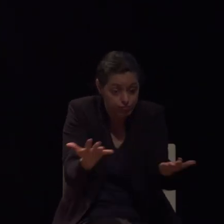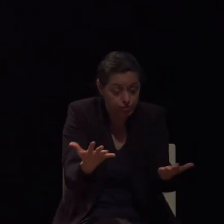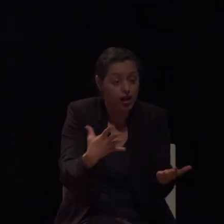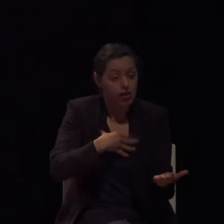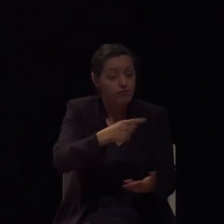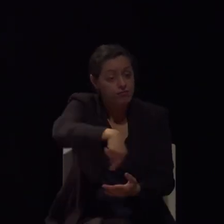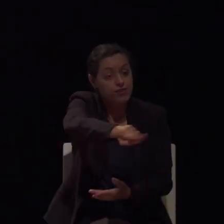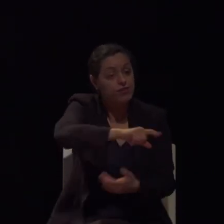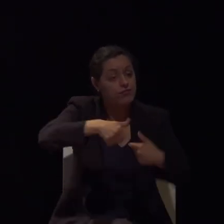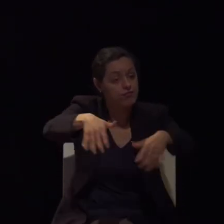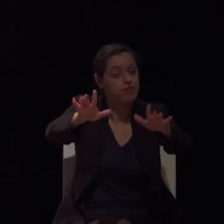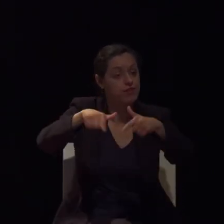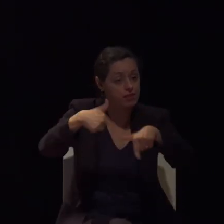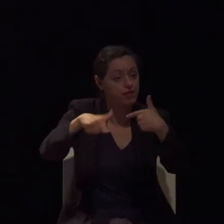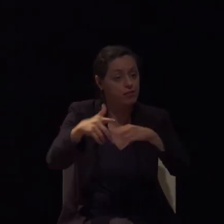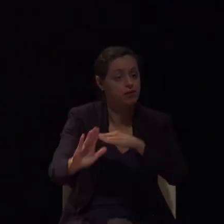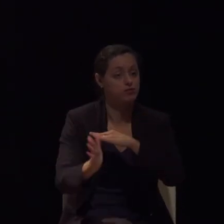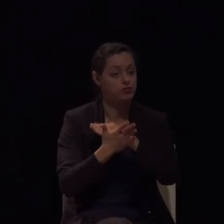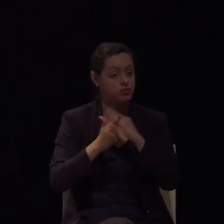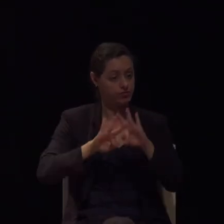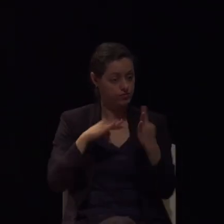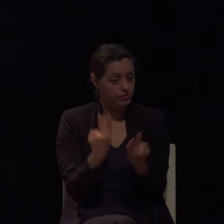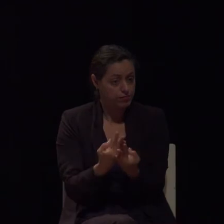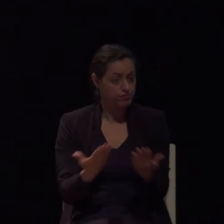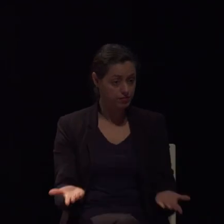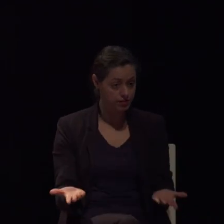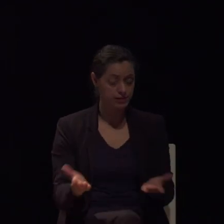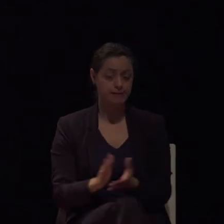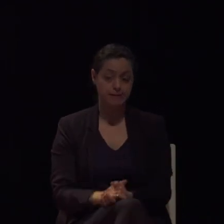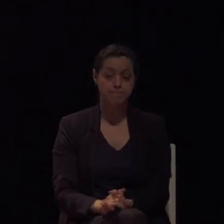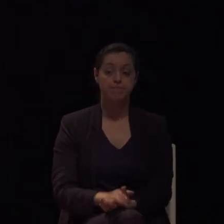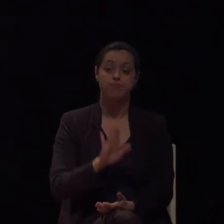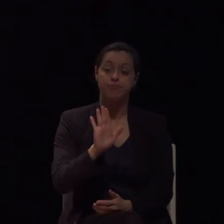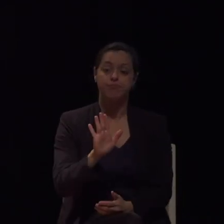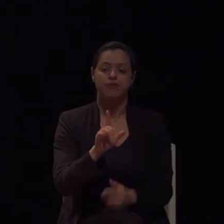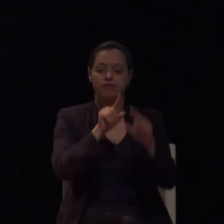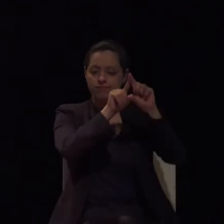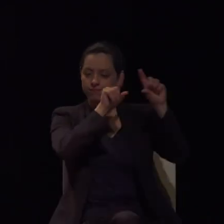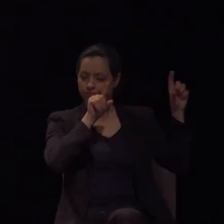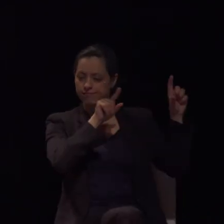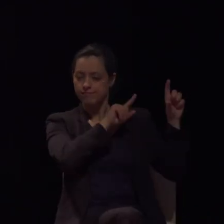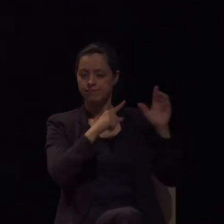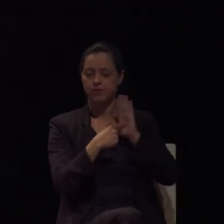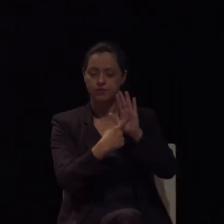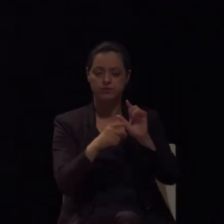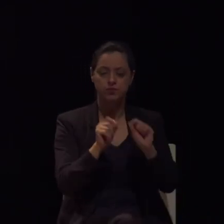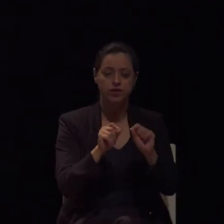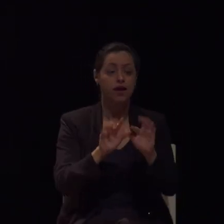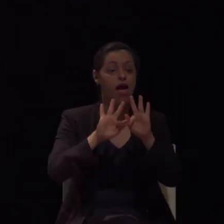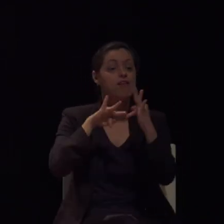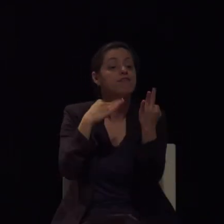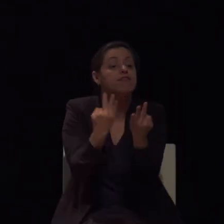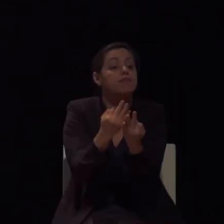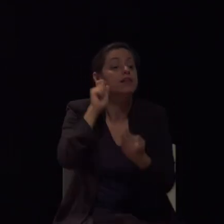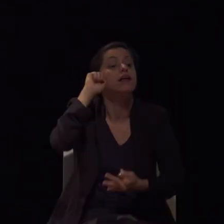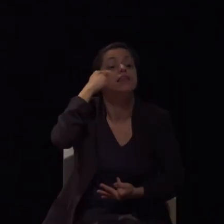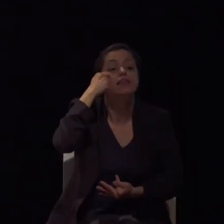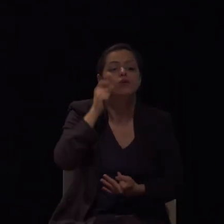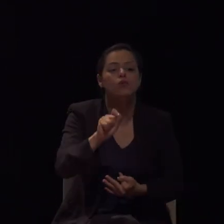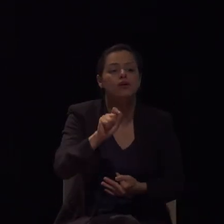fiz uma anotação aqui eu vou ler pra vocês à família negra por si só traz a diferença não criar e educar